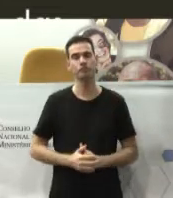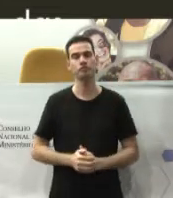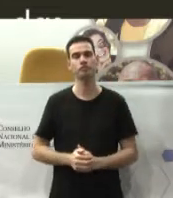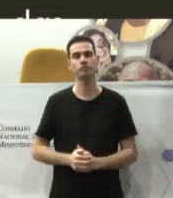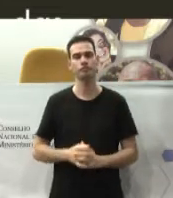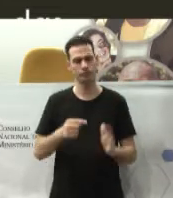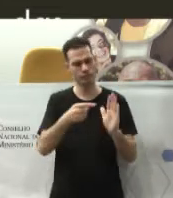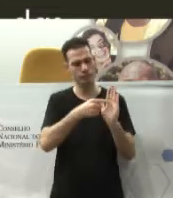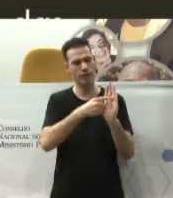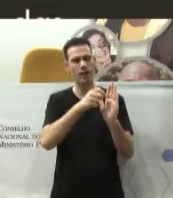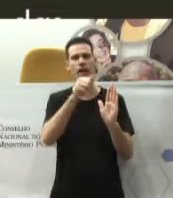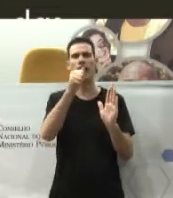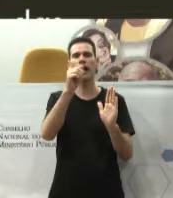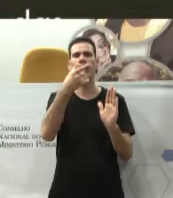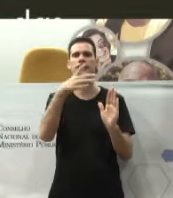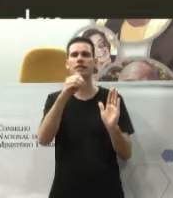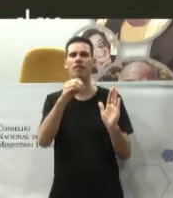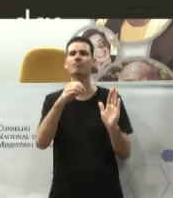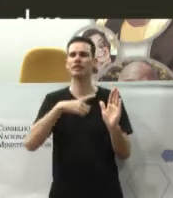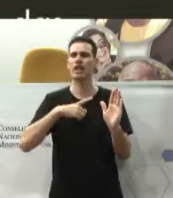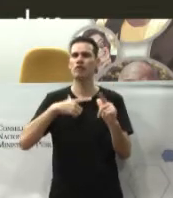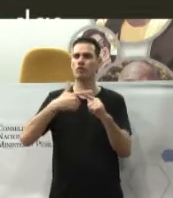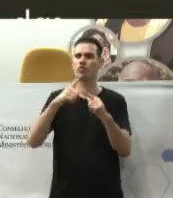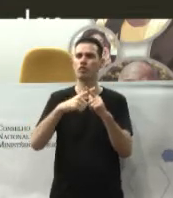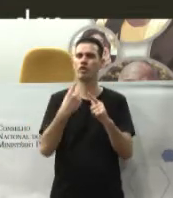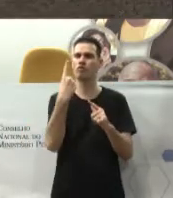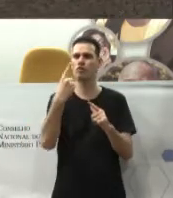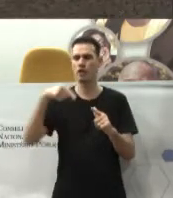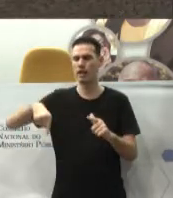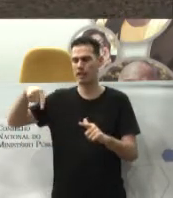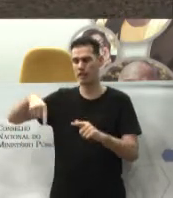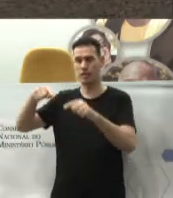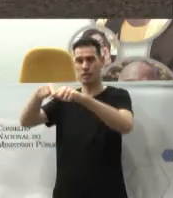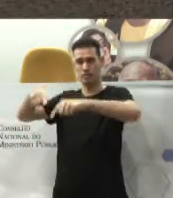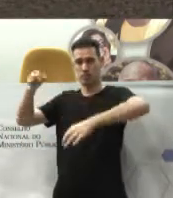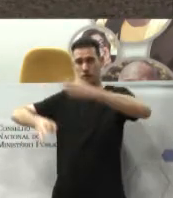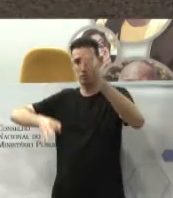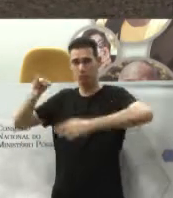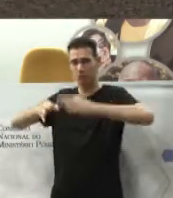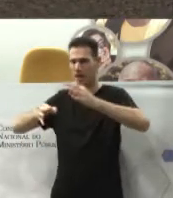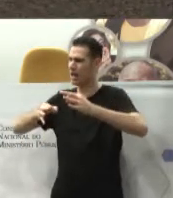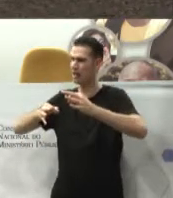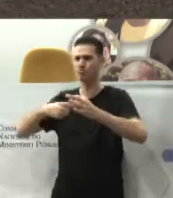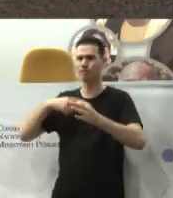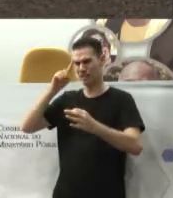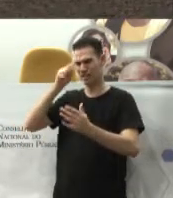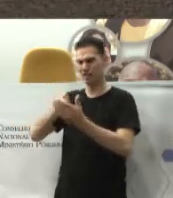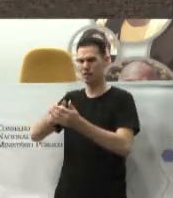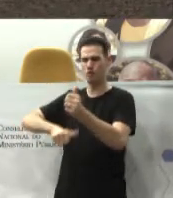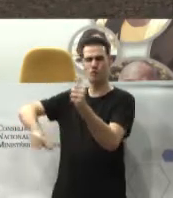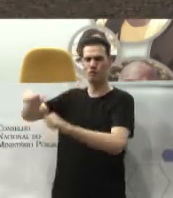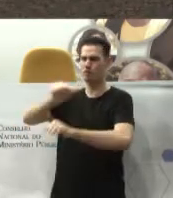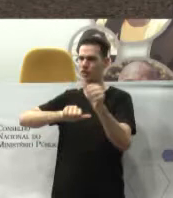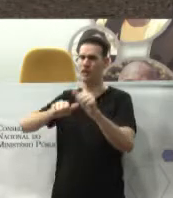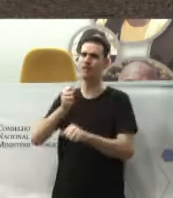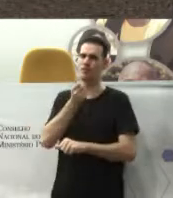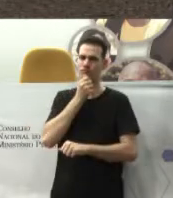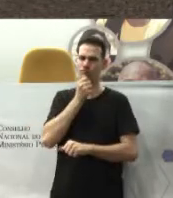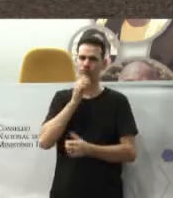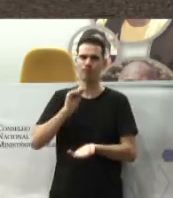Essa ação específica teve um problema que o tribunal reformou a sentença. Então, o título judicial não existe